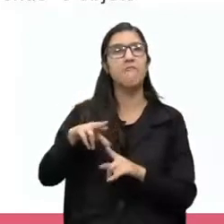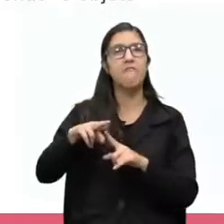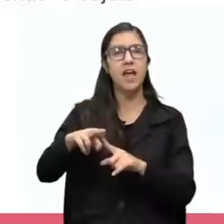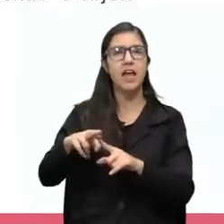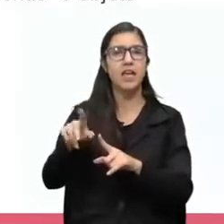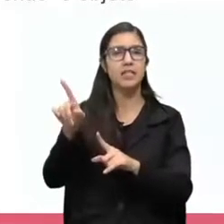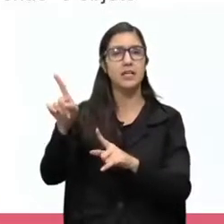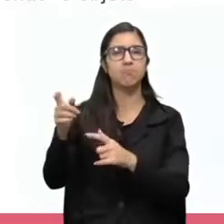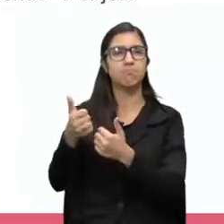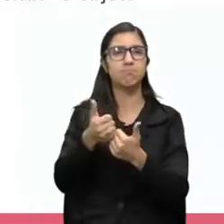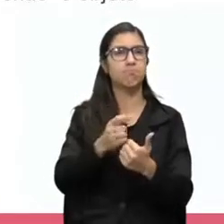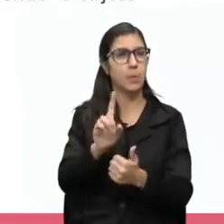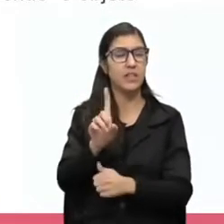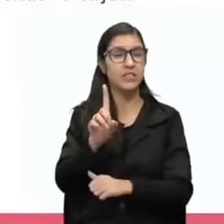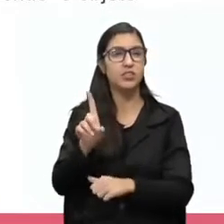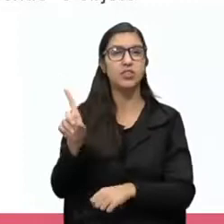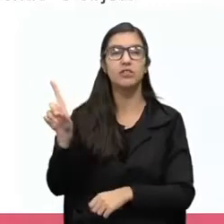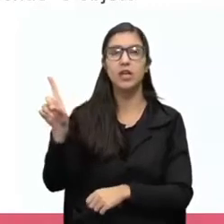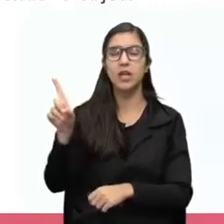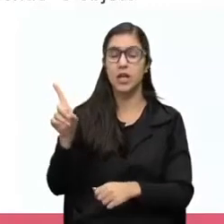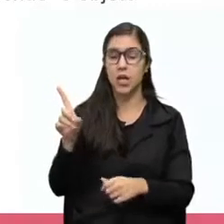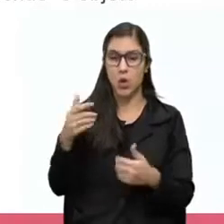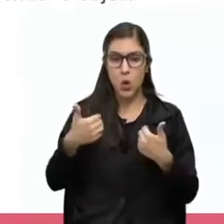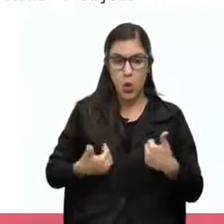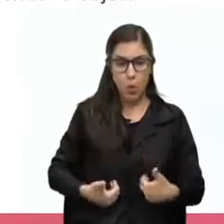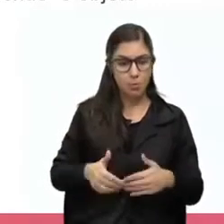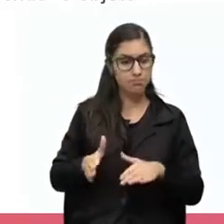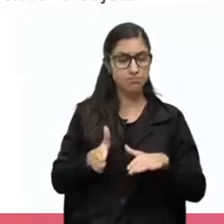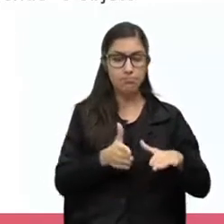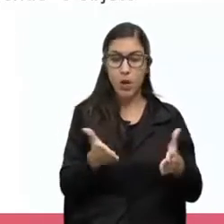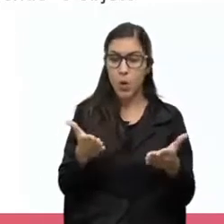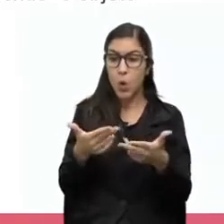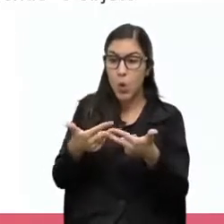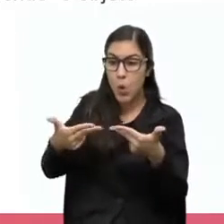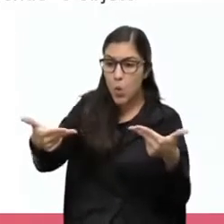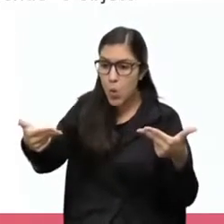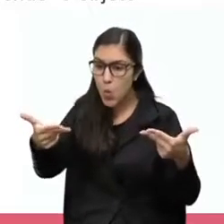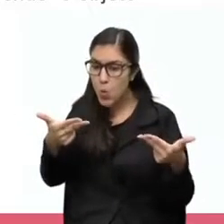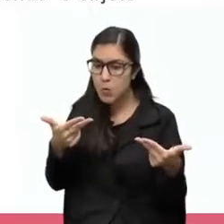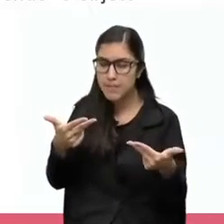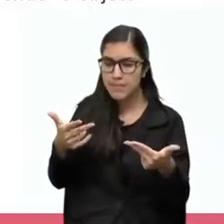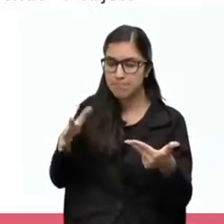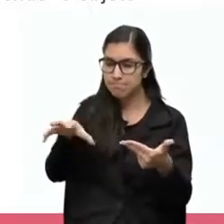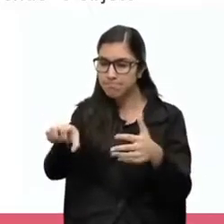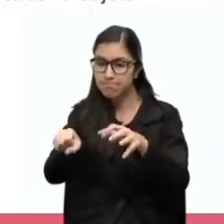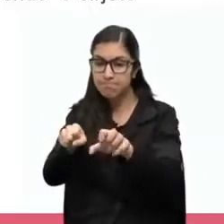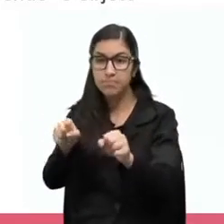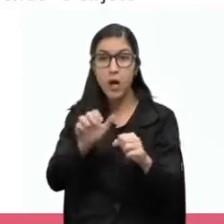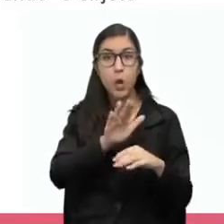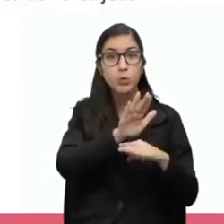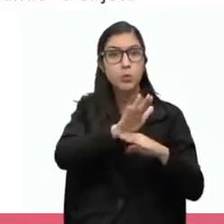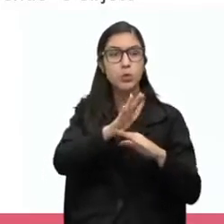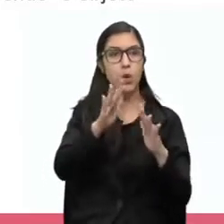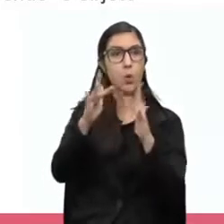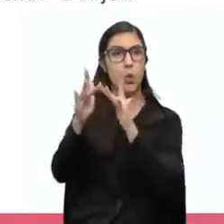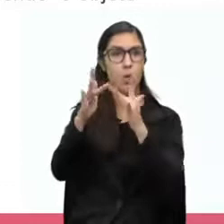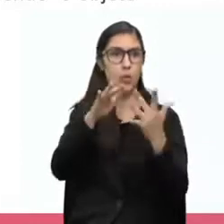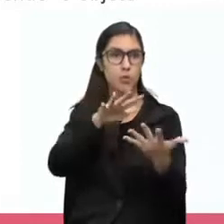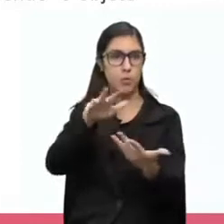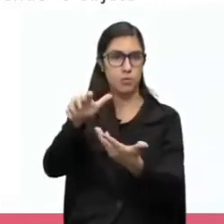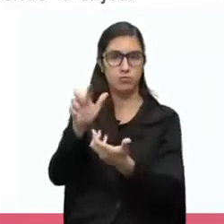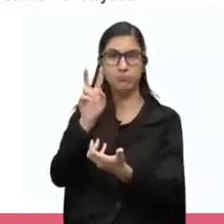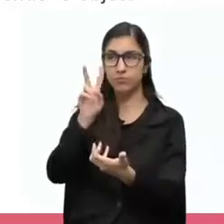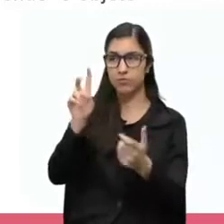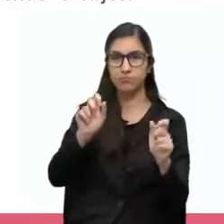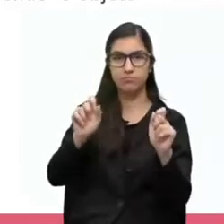paro um pouquinho de pensar no corpo e eu começo a pensar em objetos que vão conectar essa criança com o mundo. Então, eu já menciono o